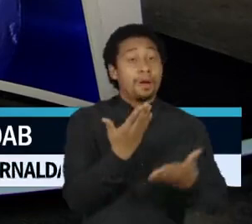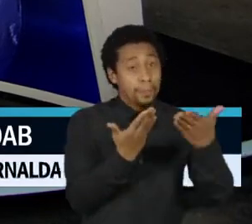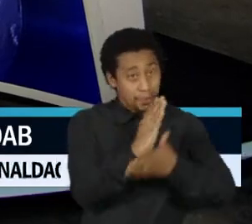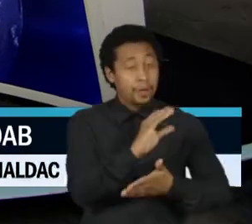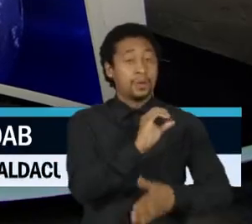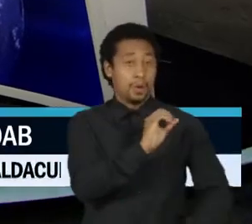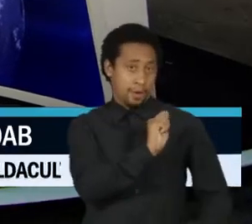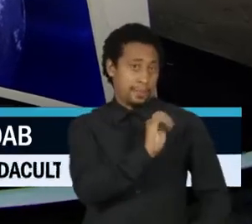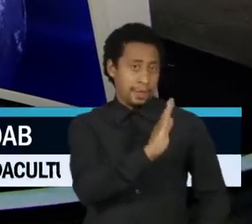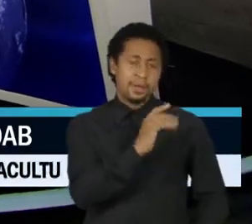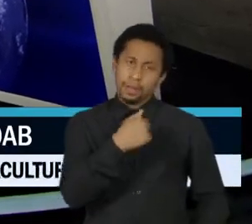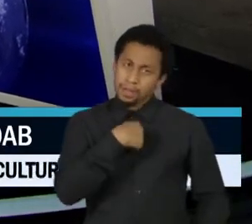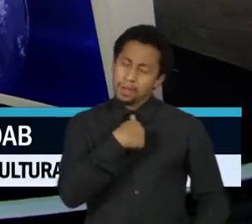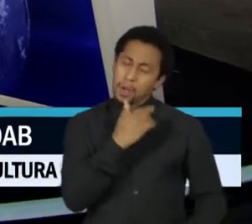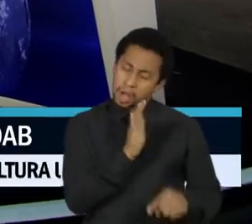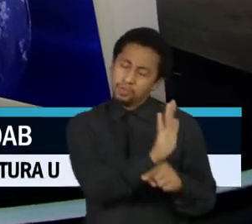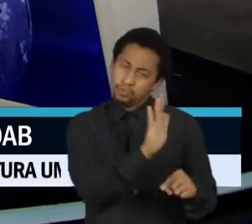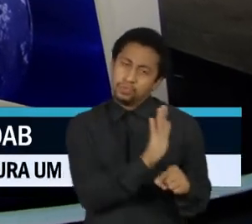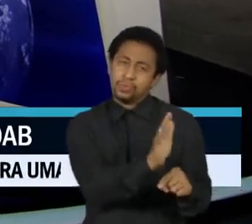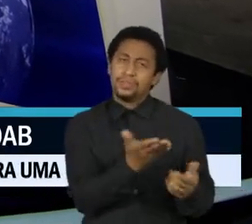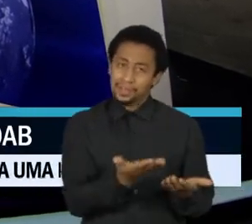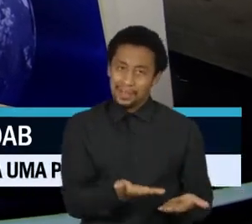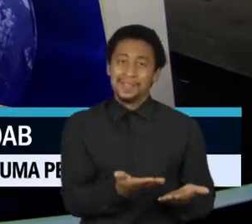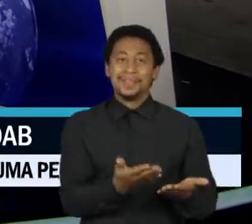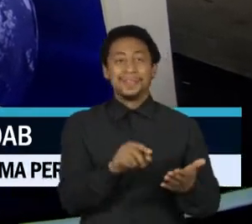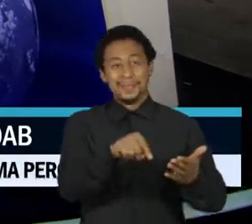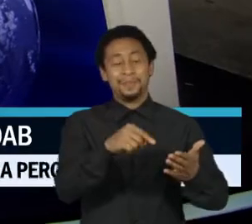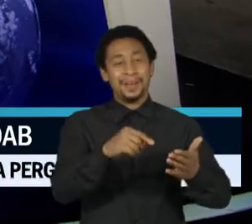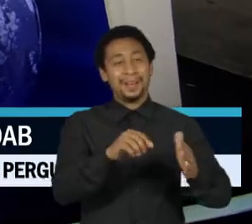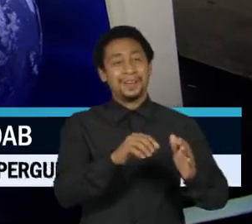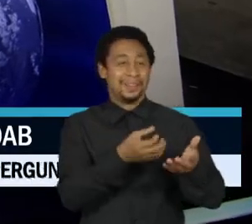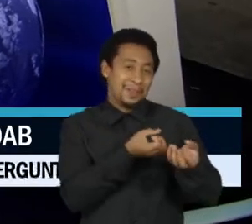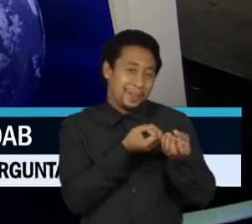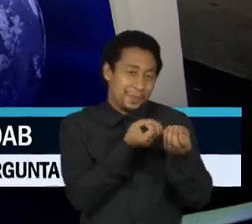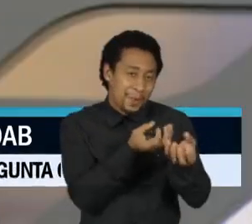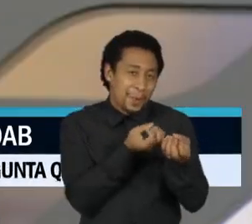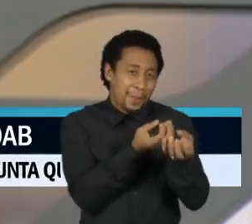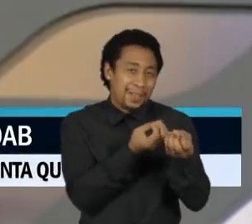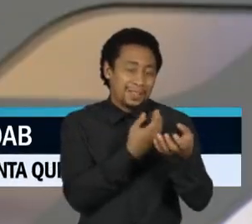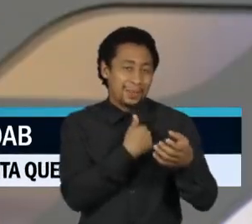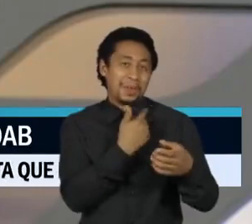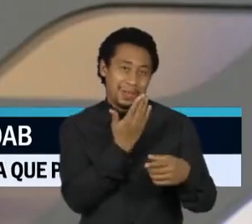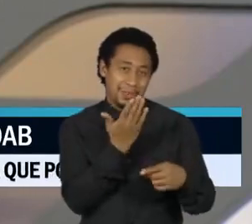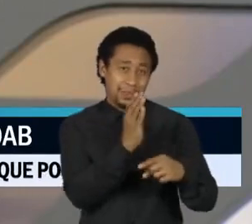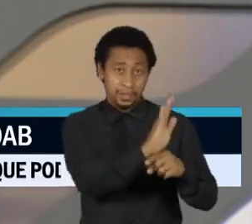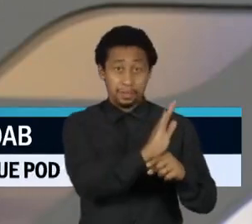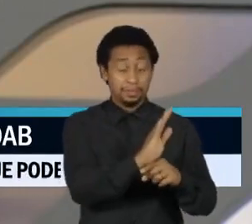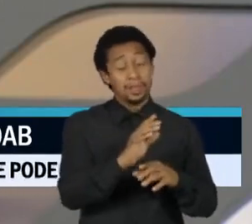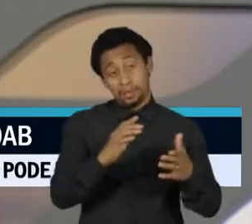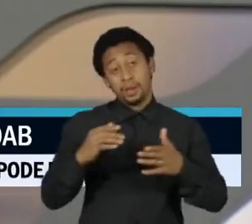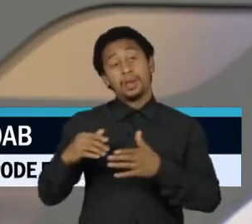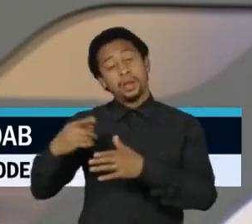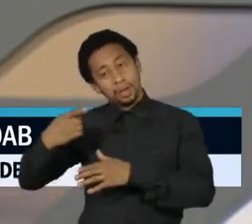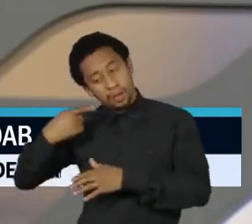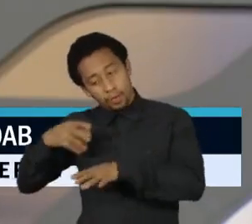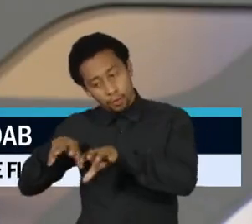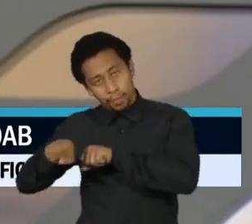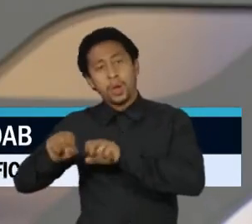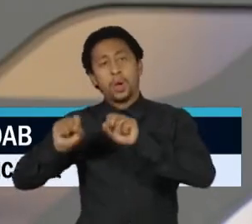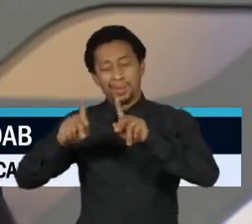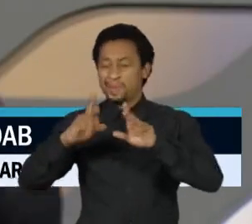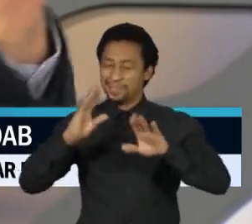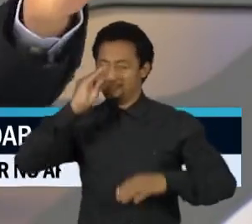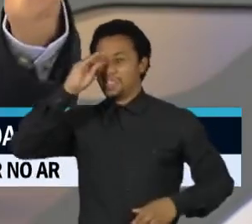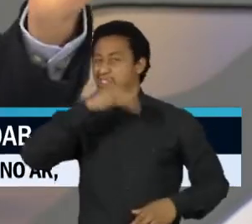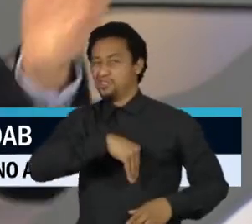eu não contribuí para essa estatística, para esses números, porque eu desisti de ser advogado. Eu sou bacharel